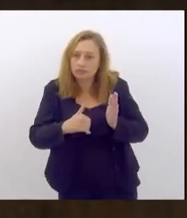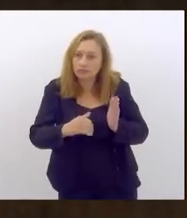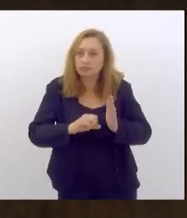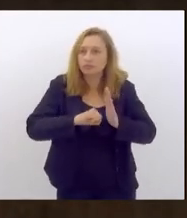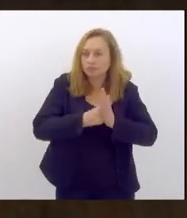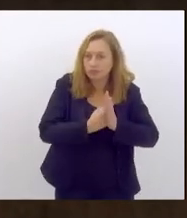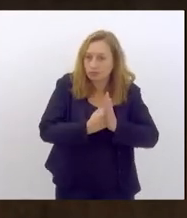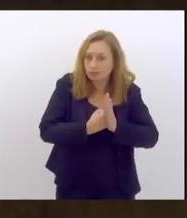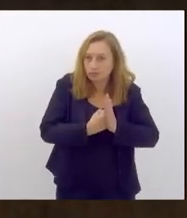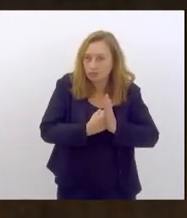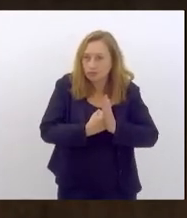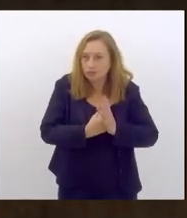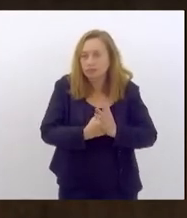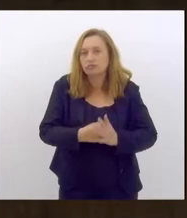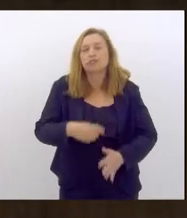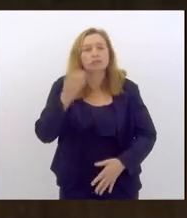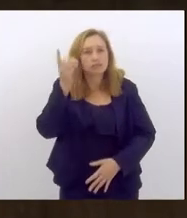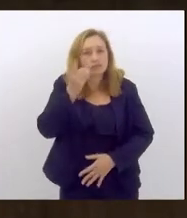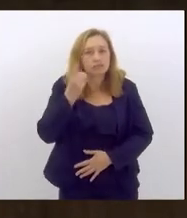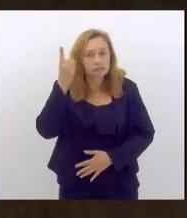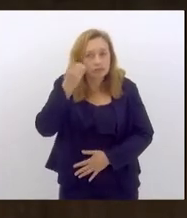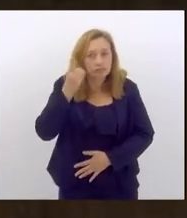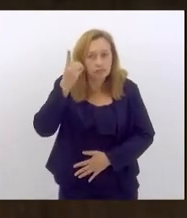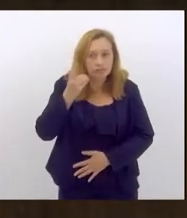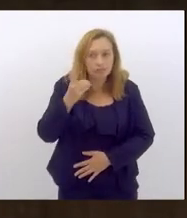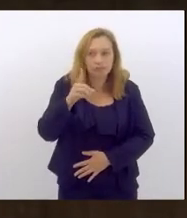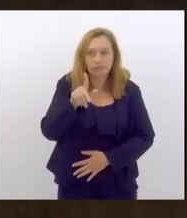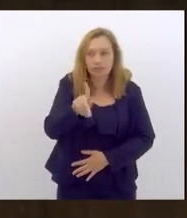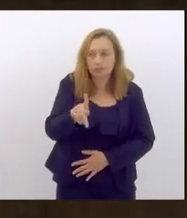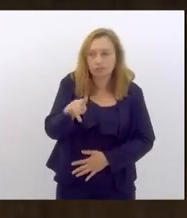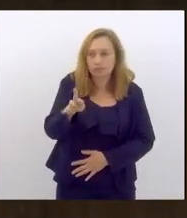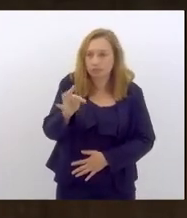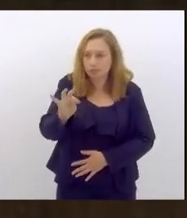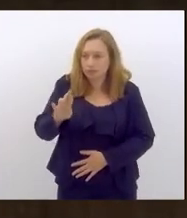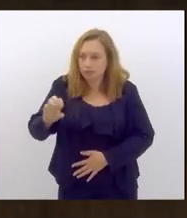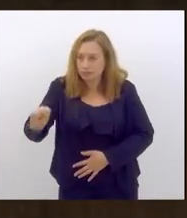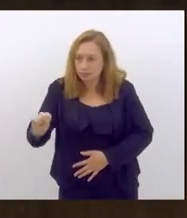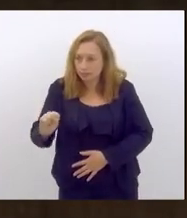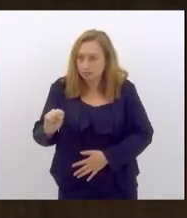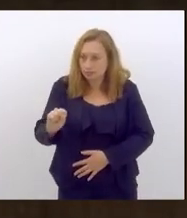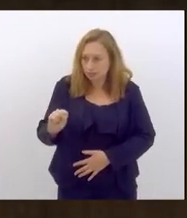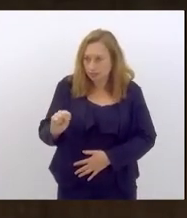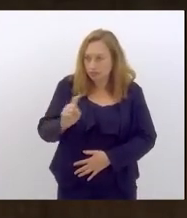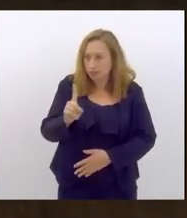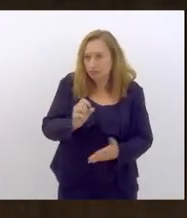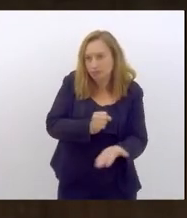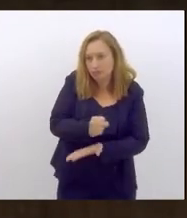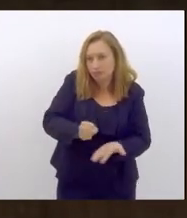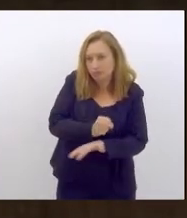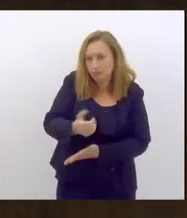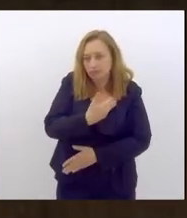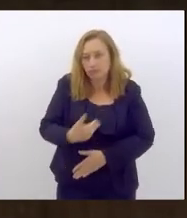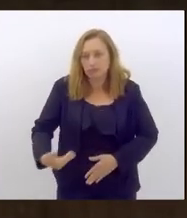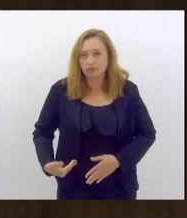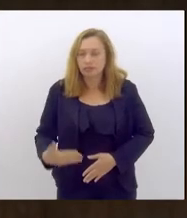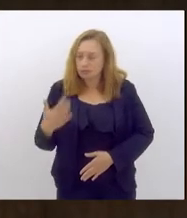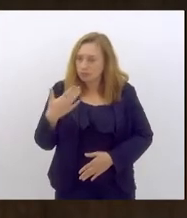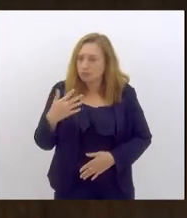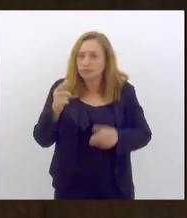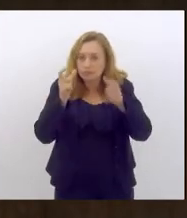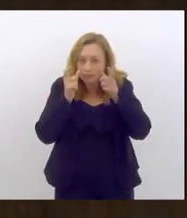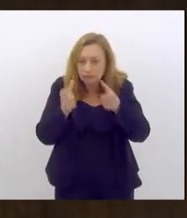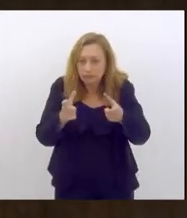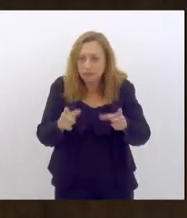foram os deputados progressistas e não a base do governo. E me chamou